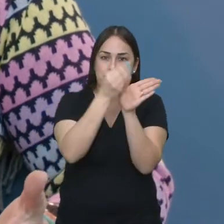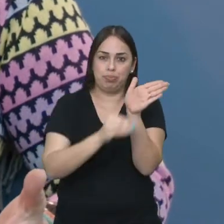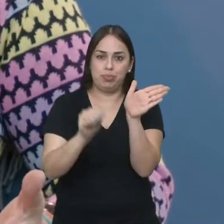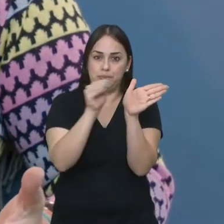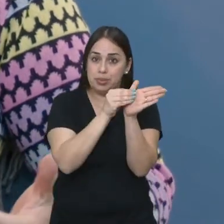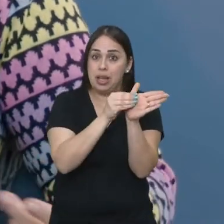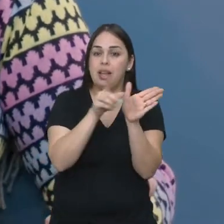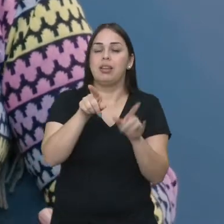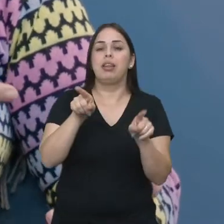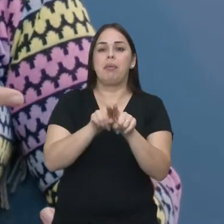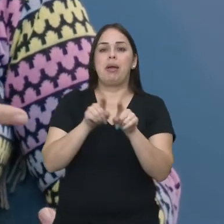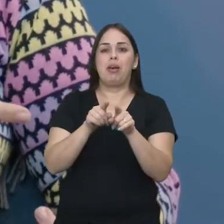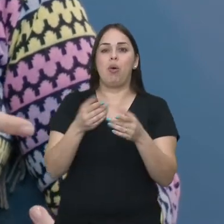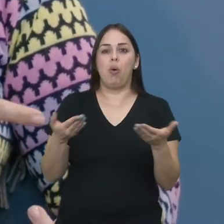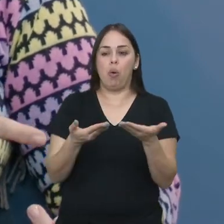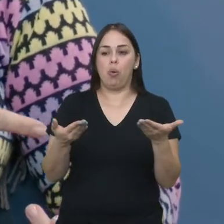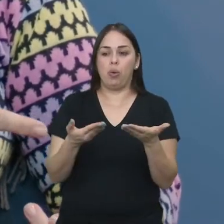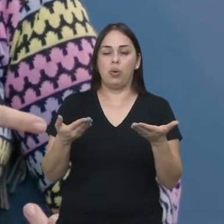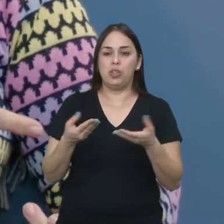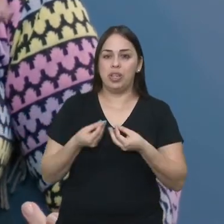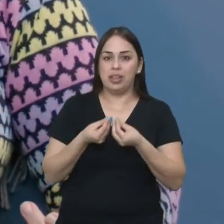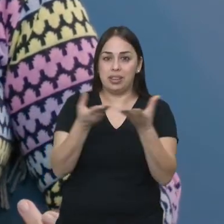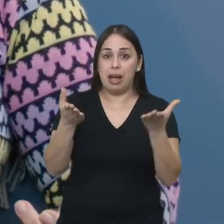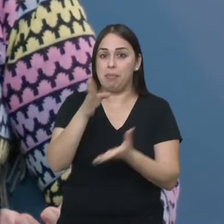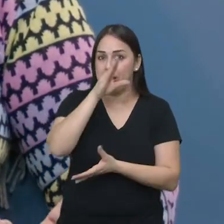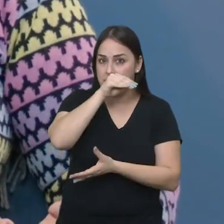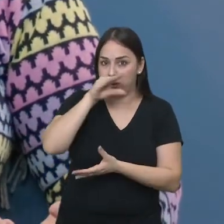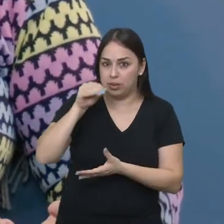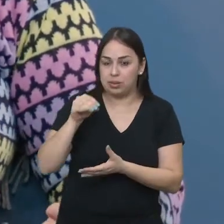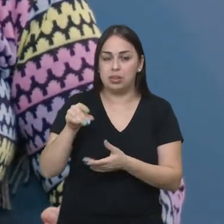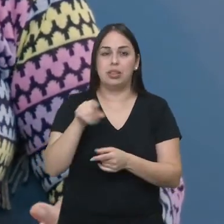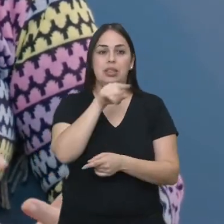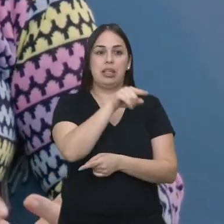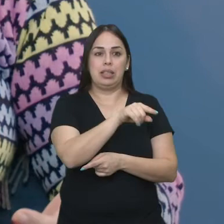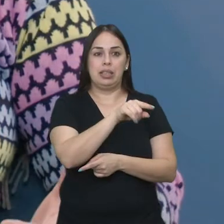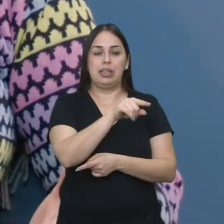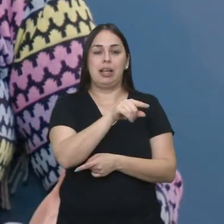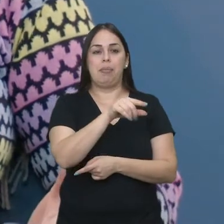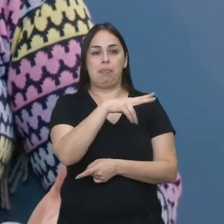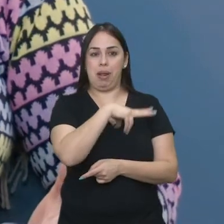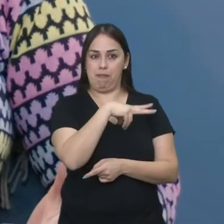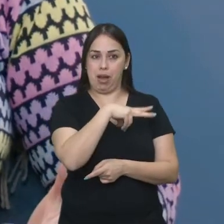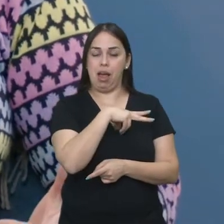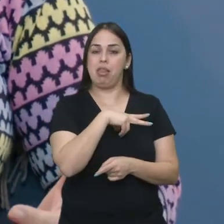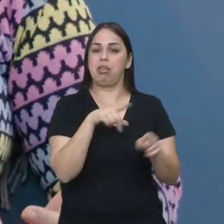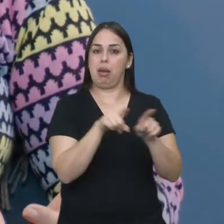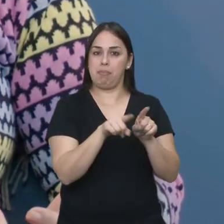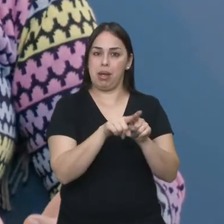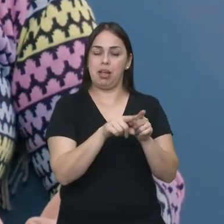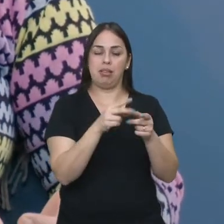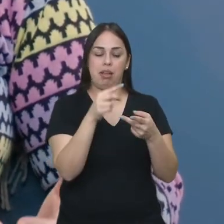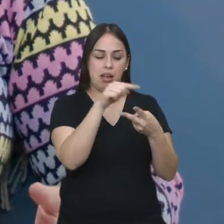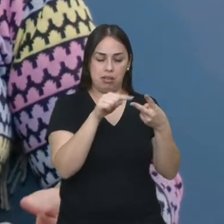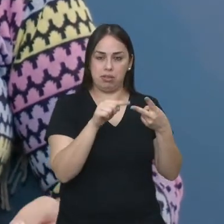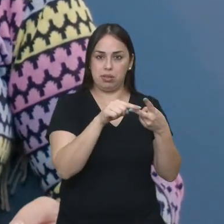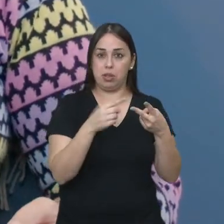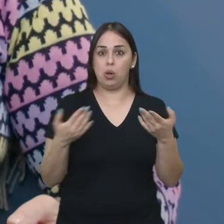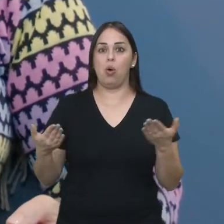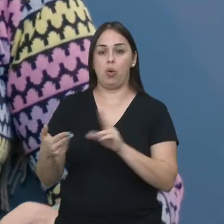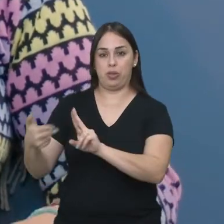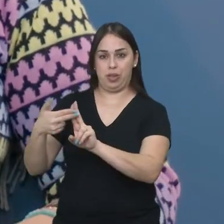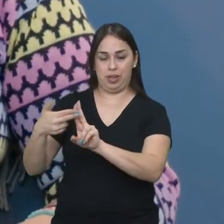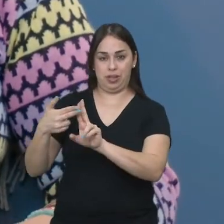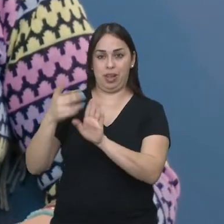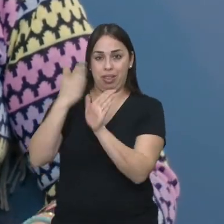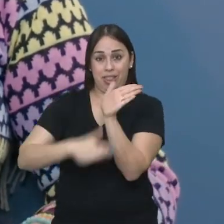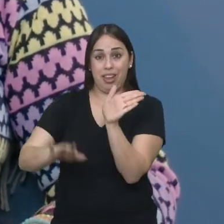para adolescente, que a rede pública tem no calendário básico, a rede privada tem a meningo B e a meningo C. A CWY. Nós oferecemos no